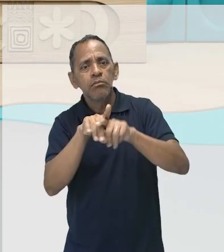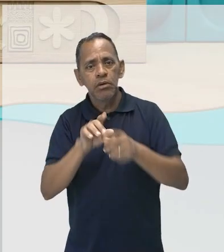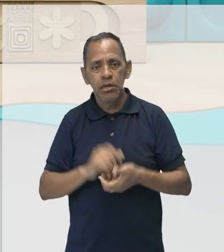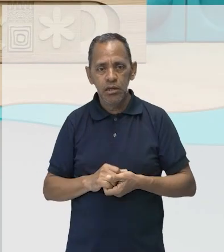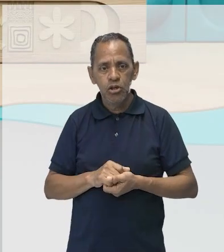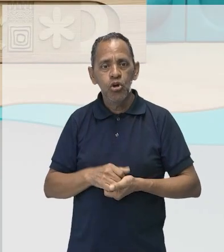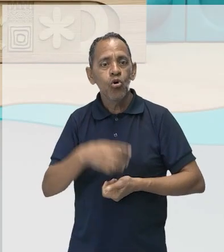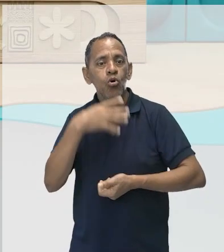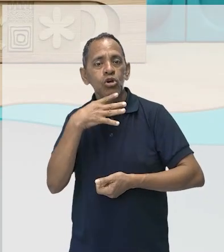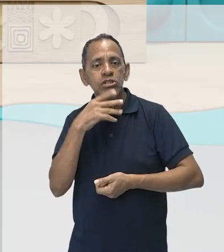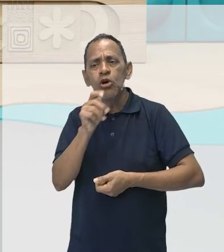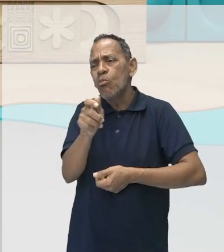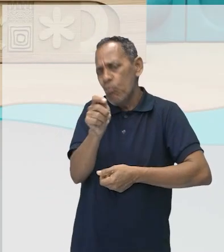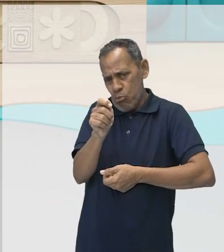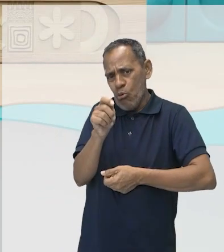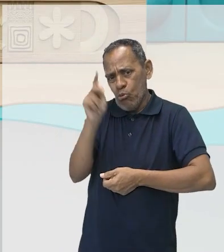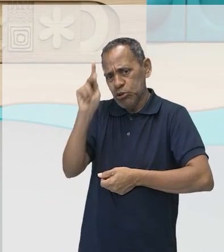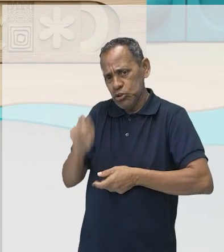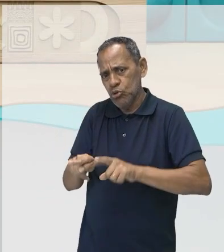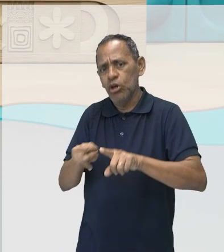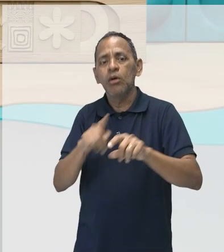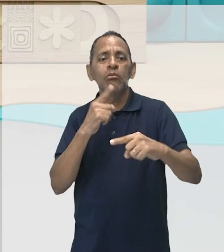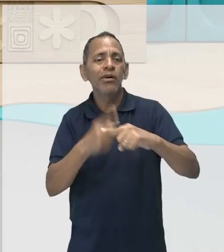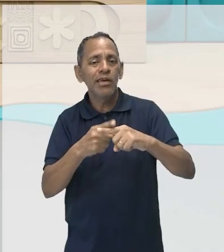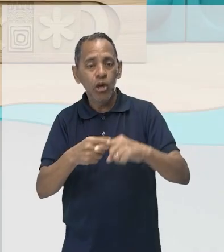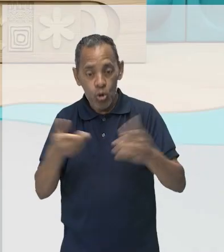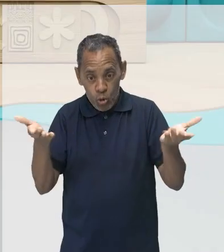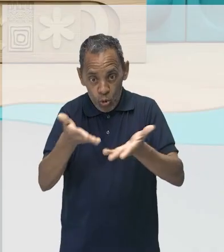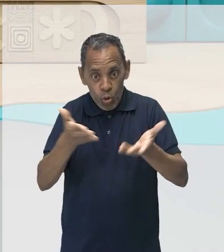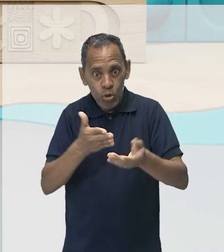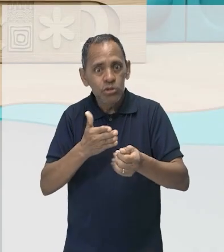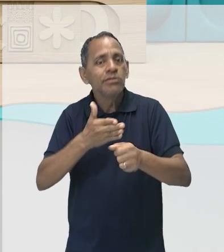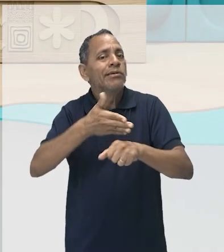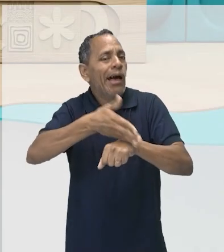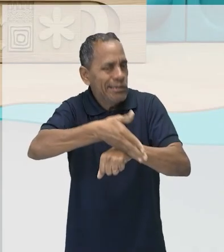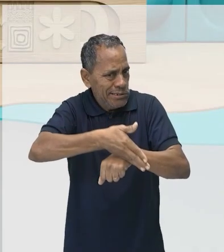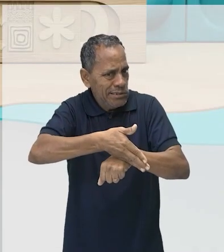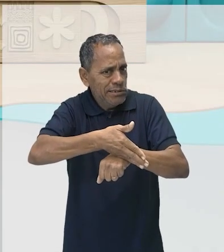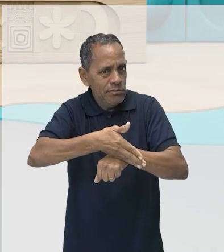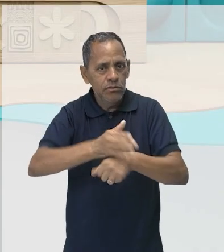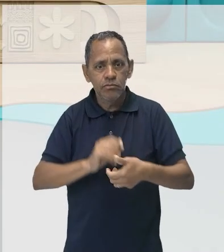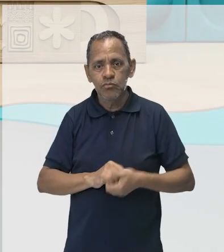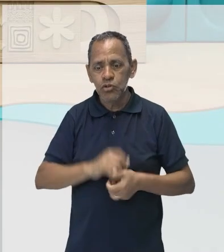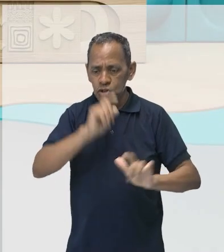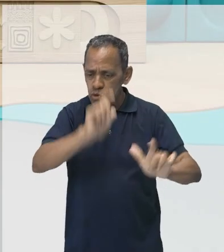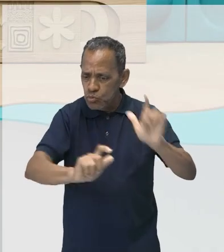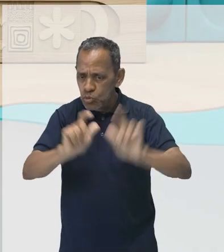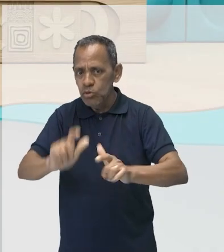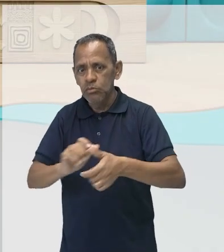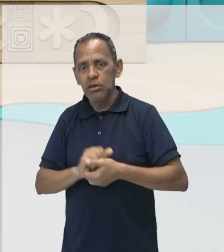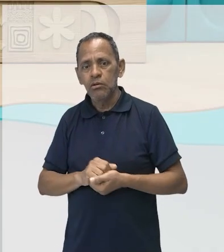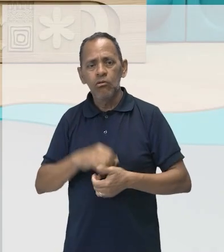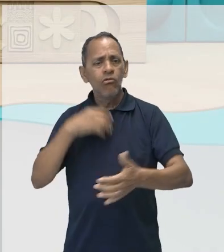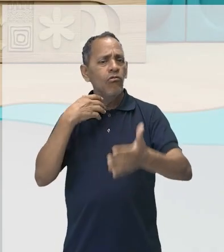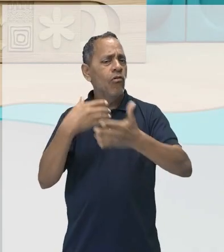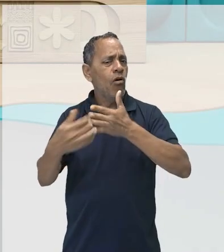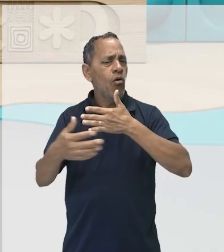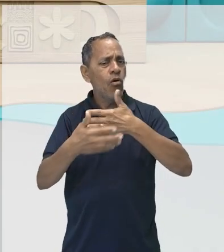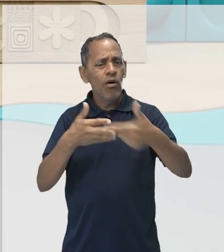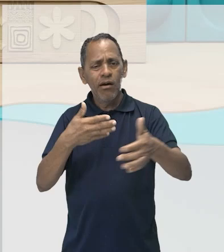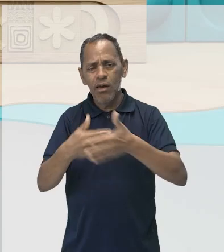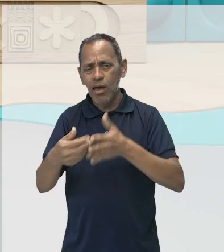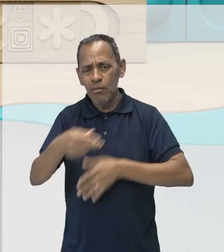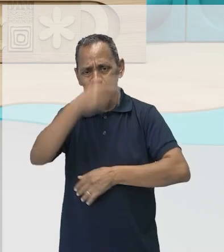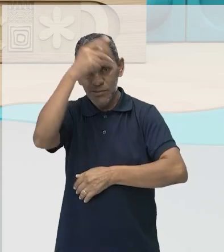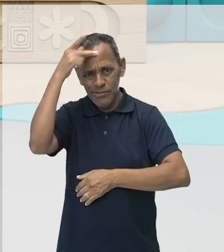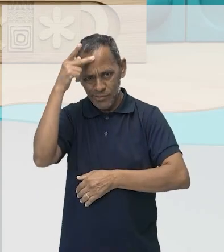da história, certo? Porque ela é acessível agora ao público, né? Então, qualquer pessoa que venha a Manaus,